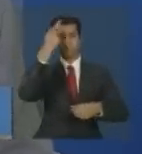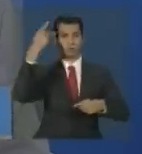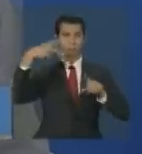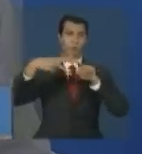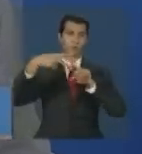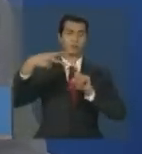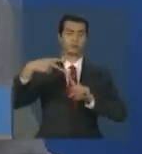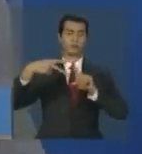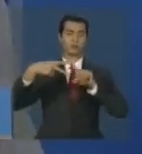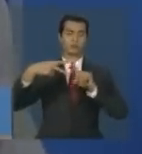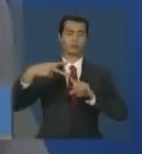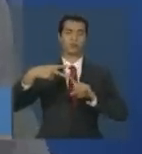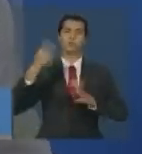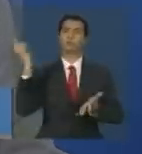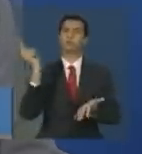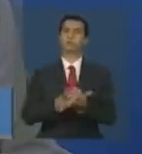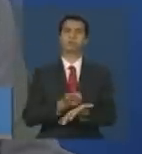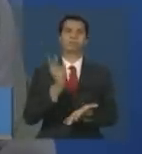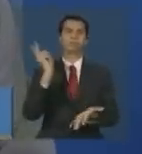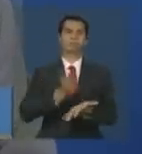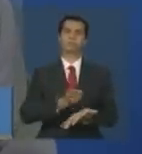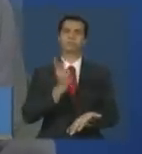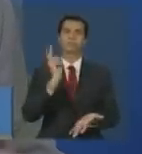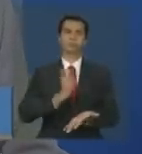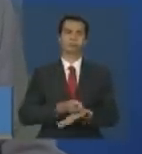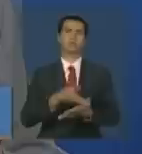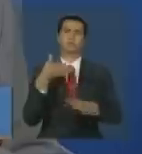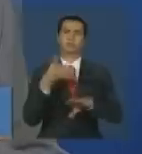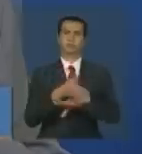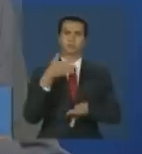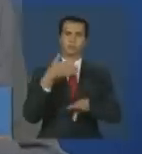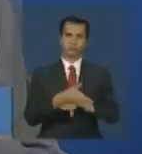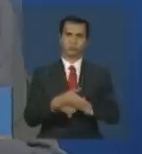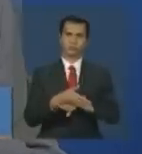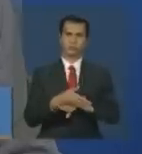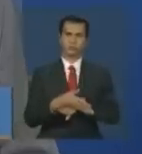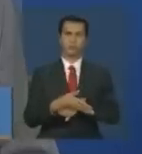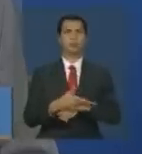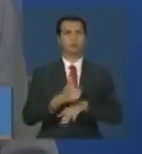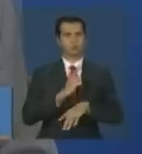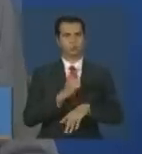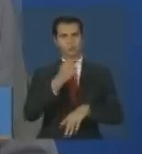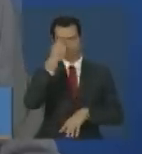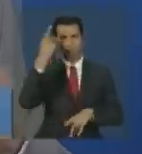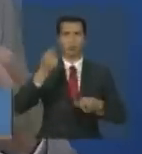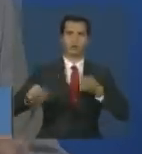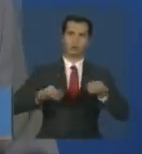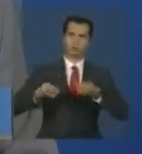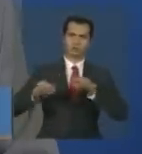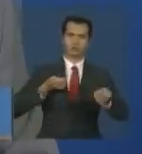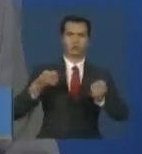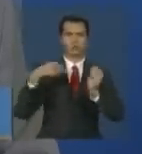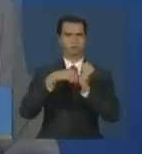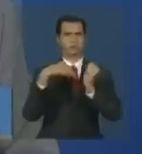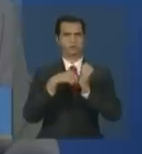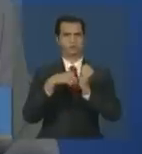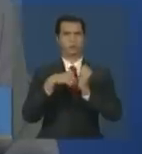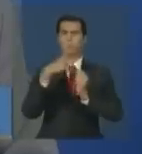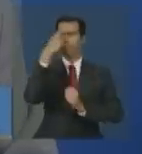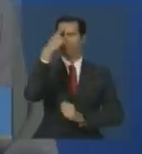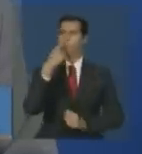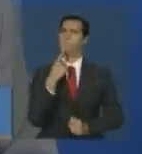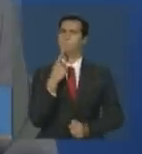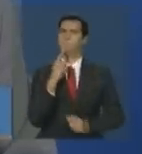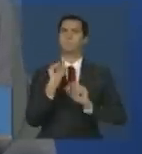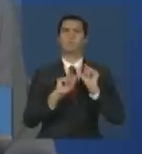onde sempre, ou quase sempre, você terá um administrador de senhas com este perfil de fazer todo